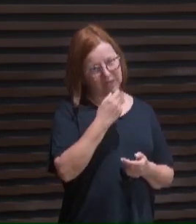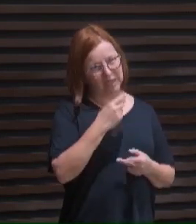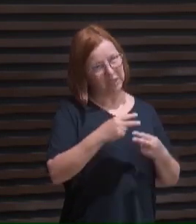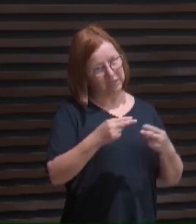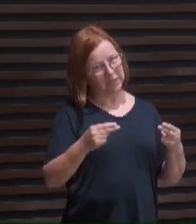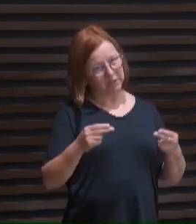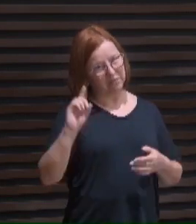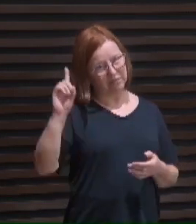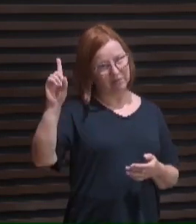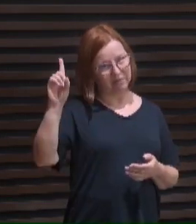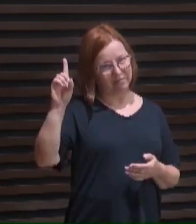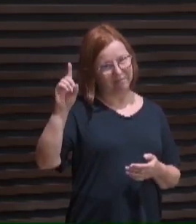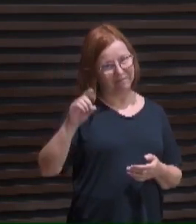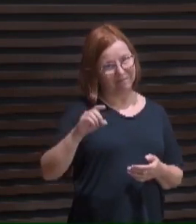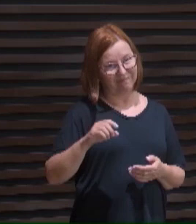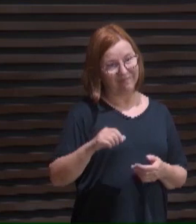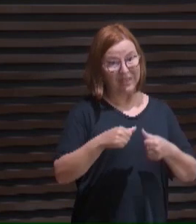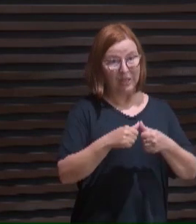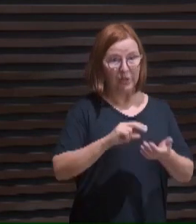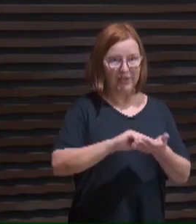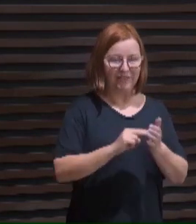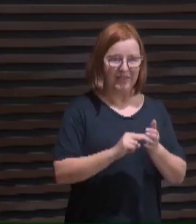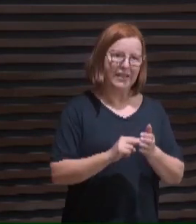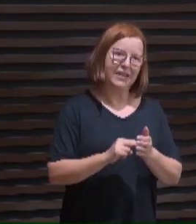sagradas. É a palavra blasfemo.